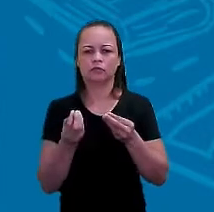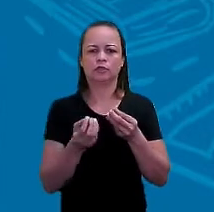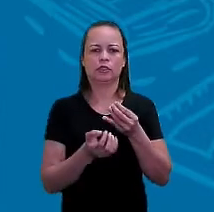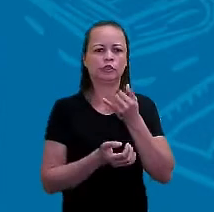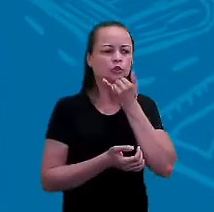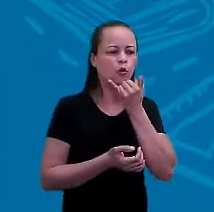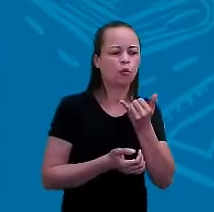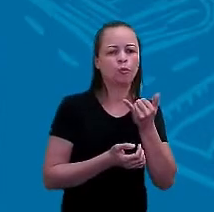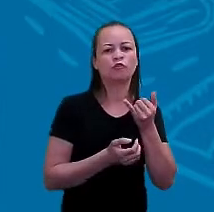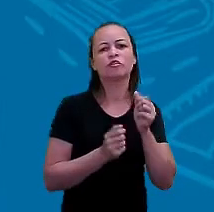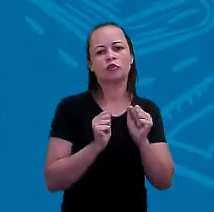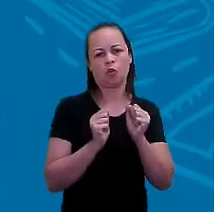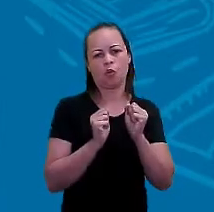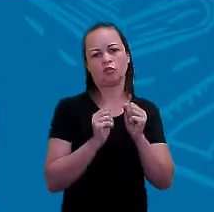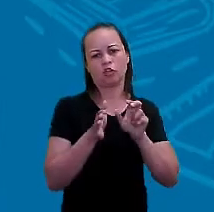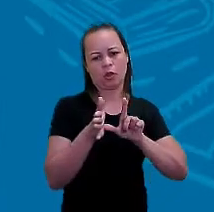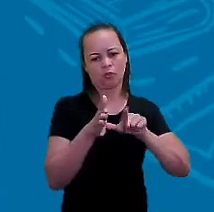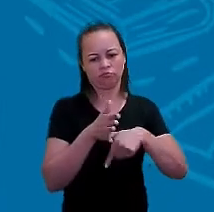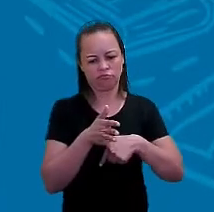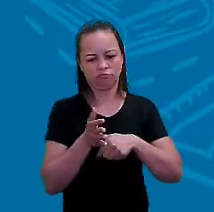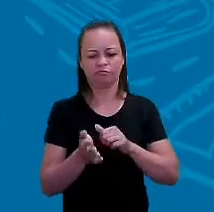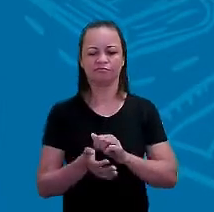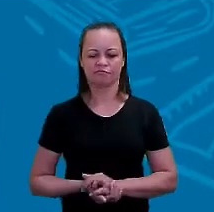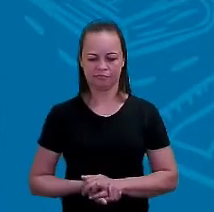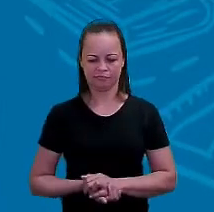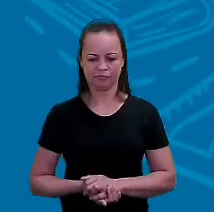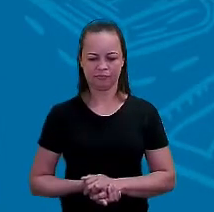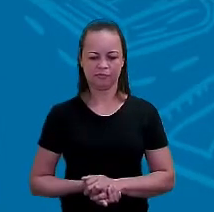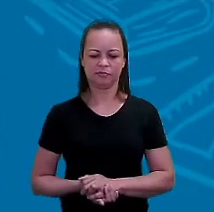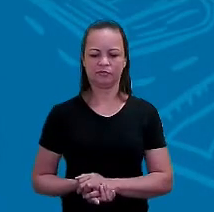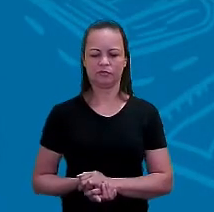que você chegou atrasado. Alright? So,